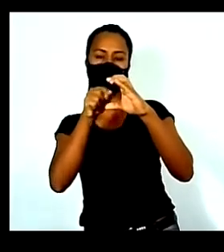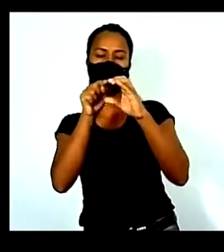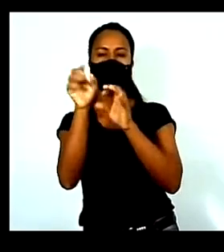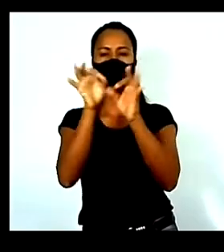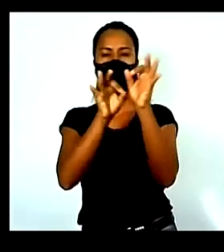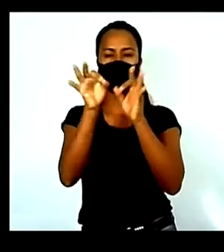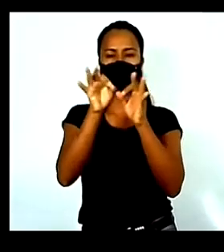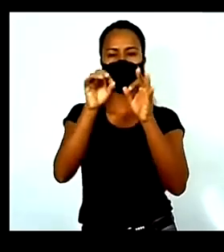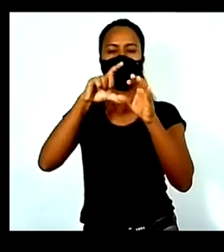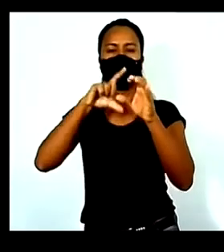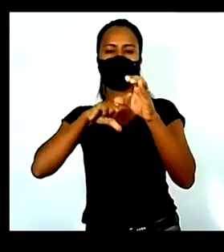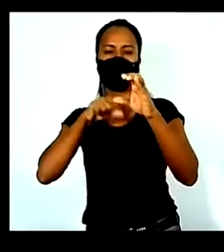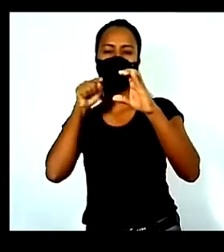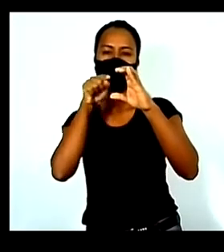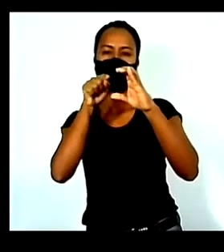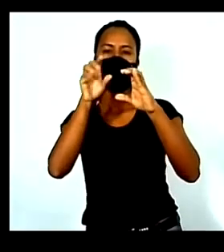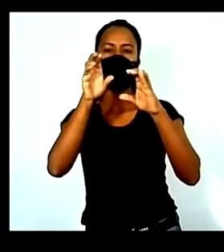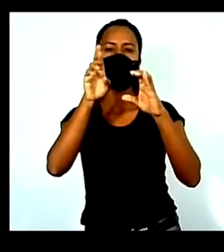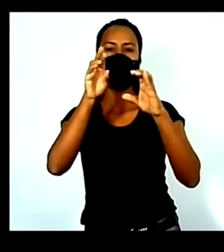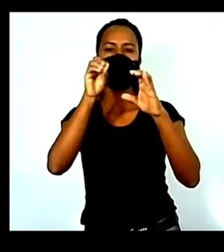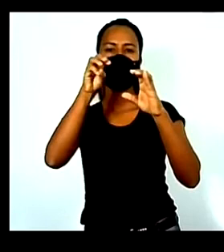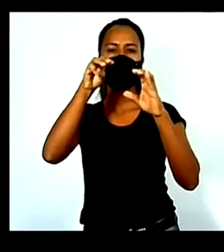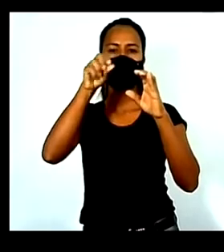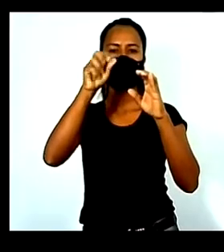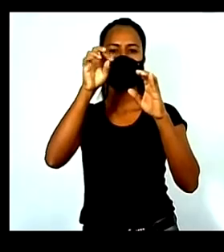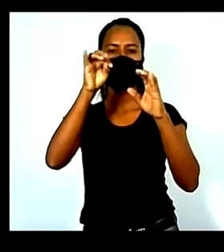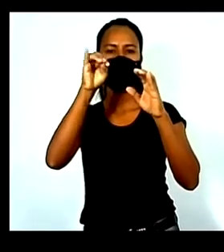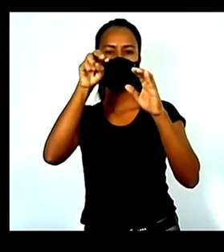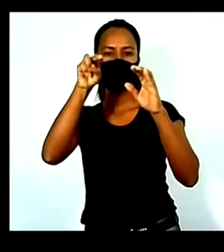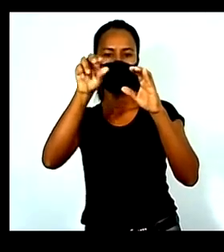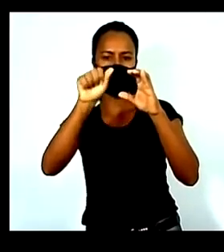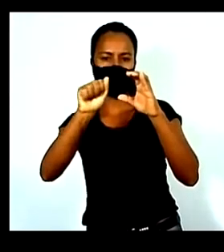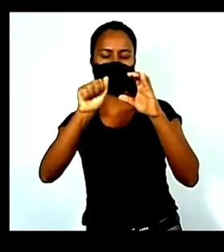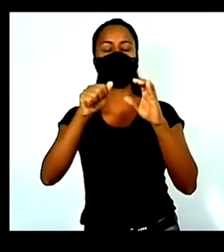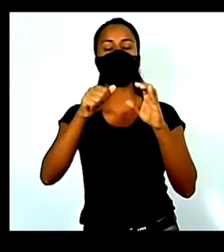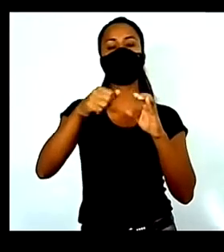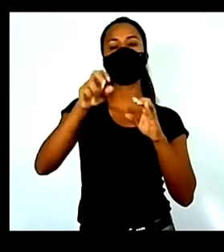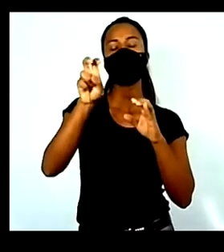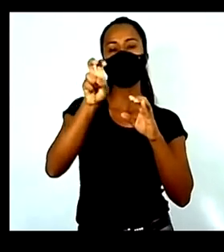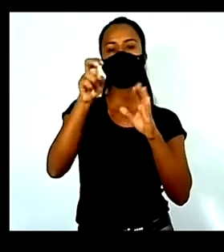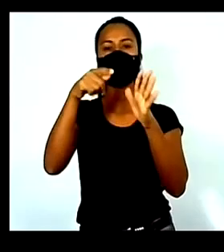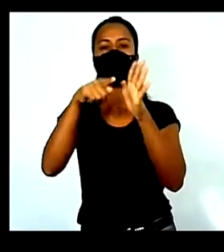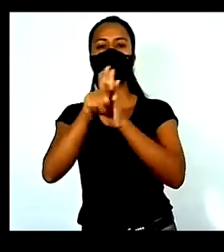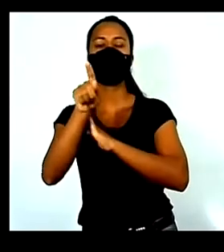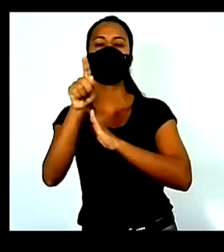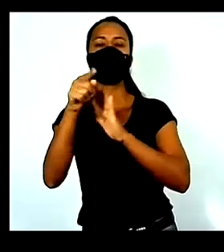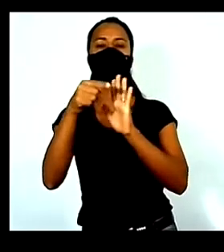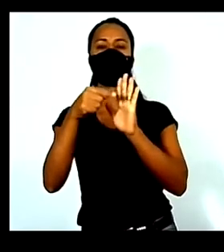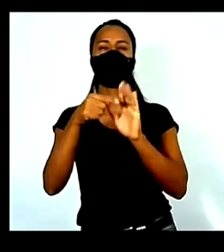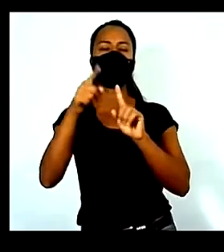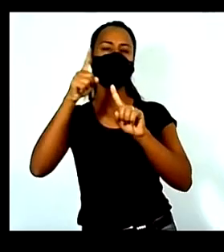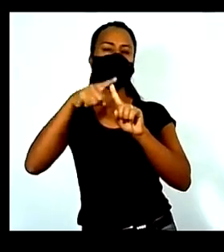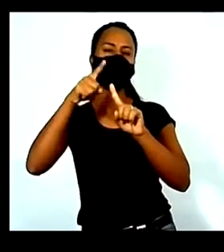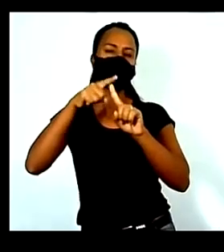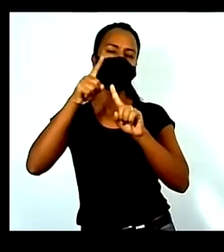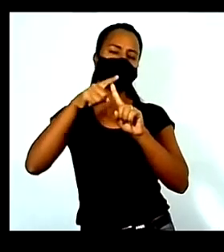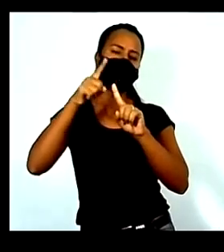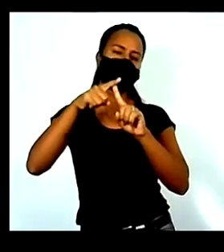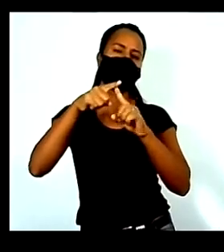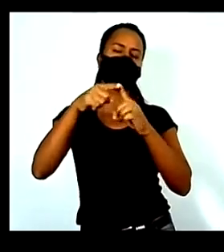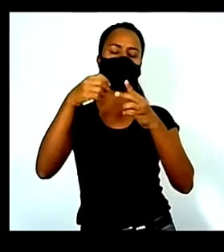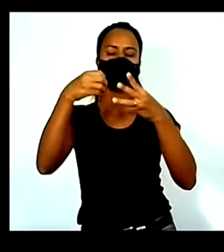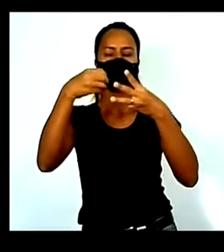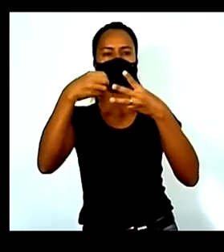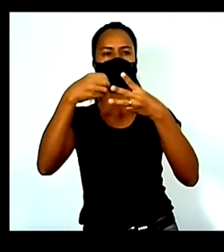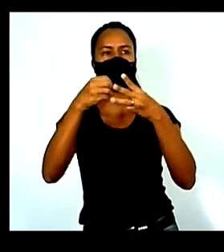está dentro do núcleo. A quinta questão, ele dizia: indique os tipos de células, os tipos celulares de cada figura